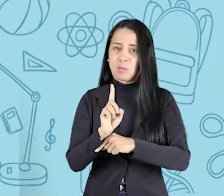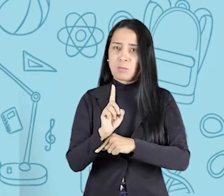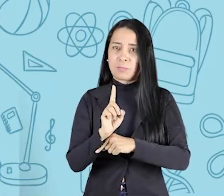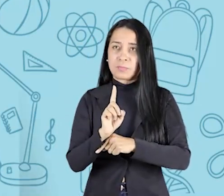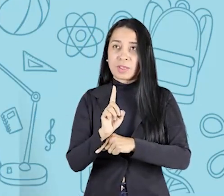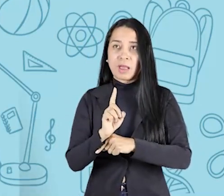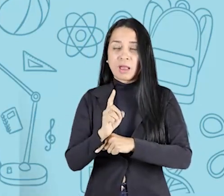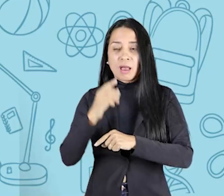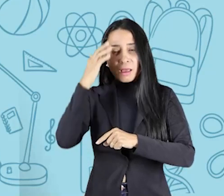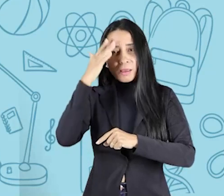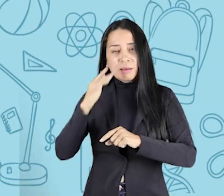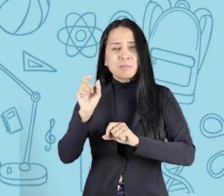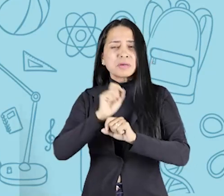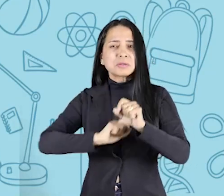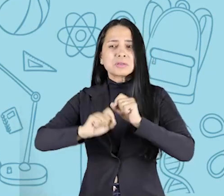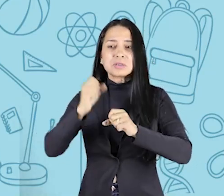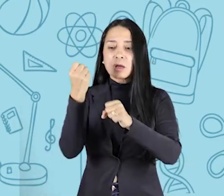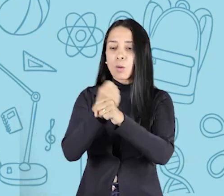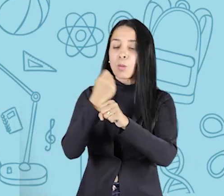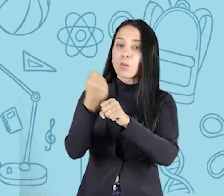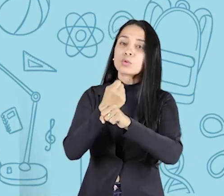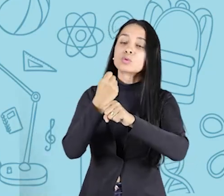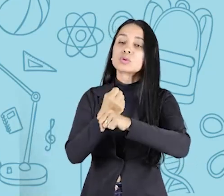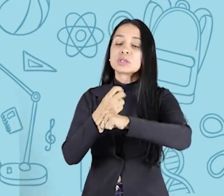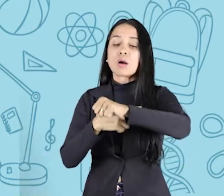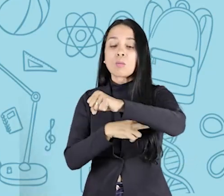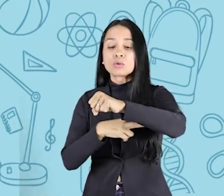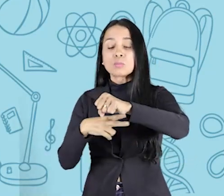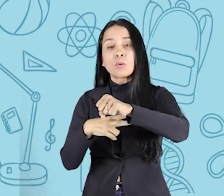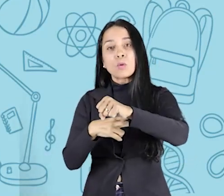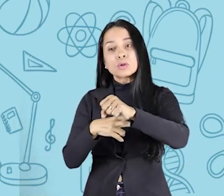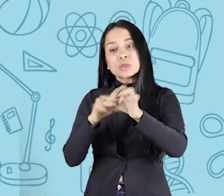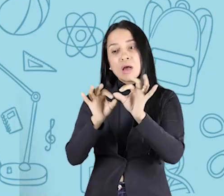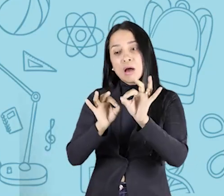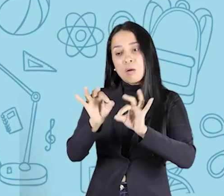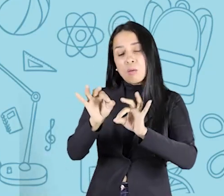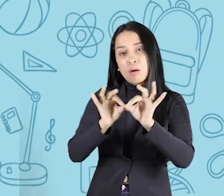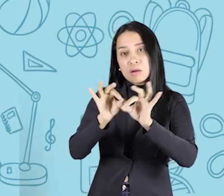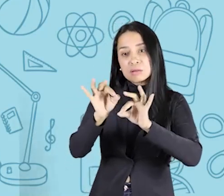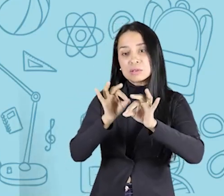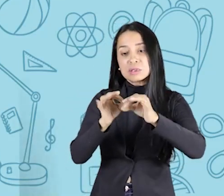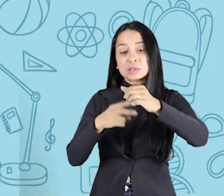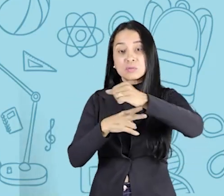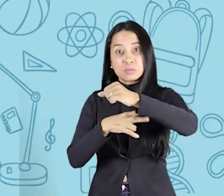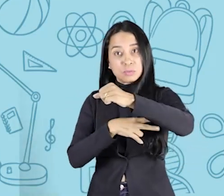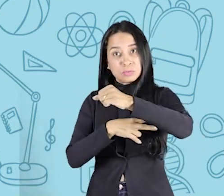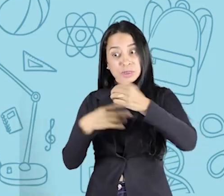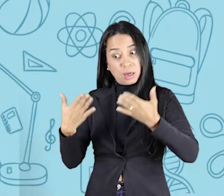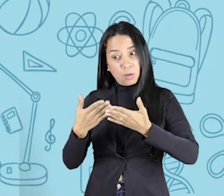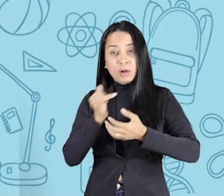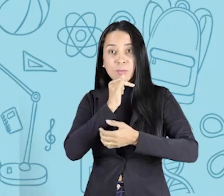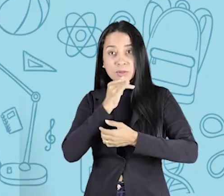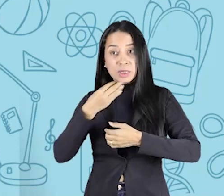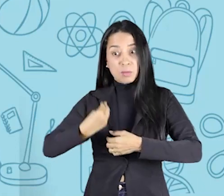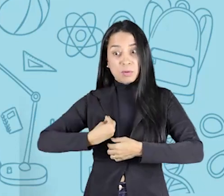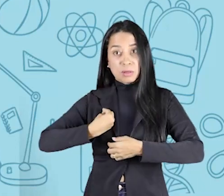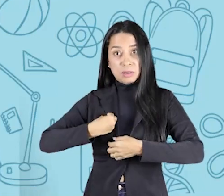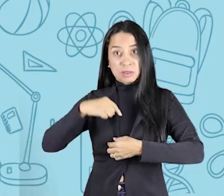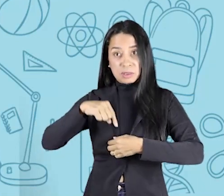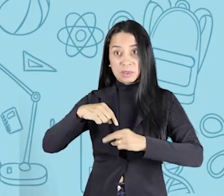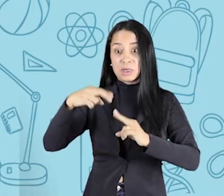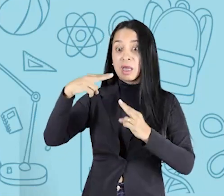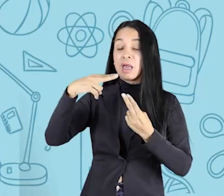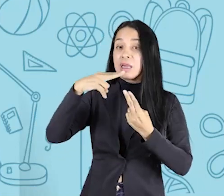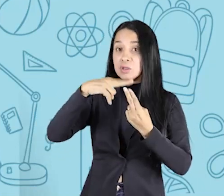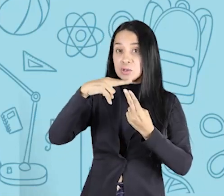de pontes. Imagina a composição dessas pontes. Olha, eu estou aqui em Timon, tá? E